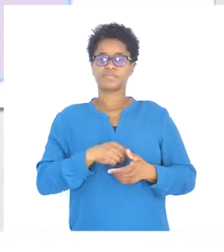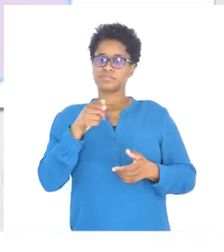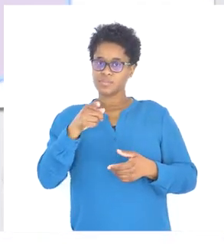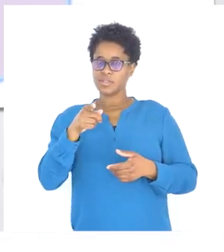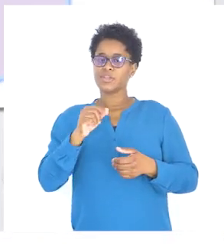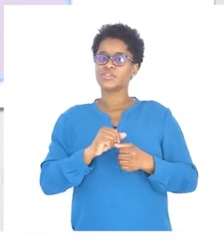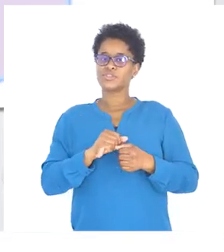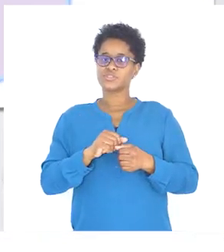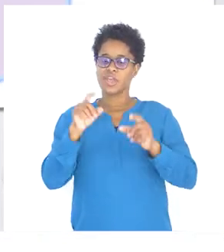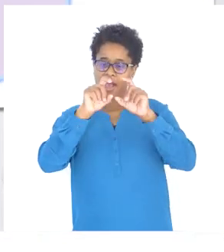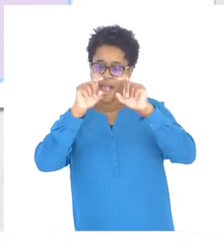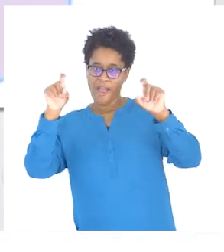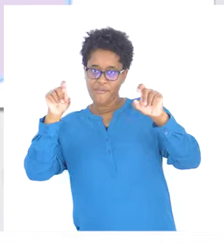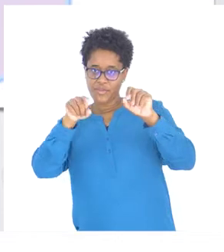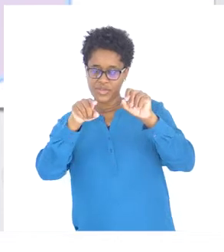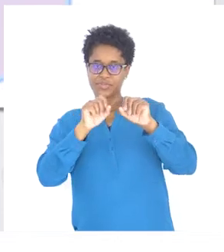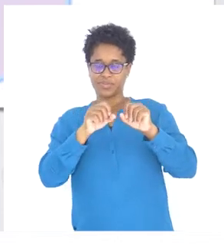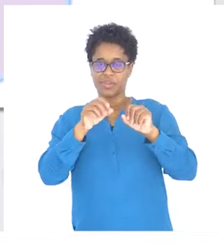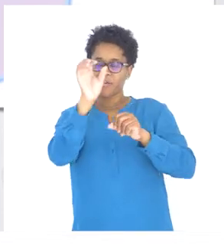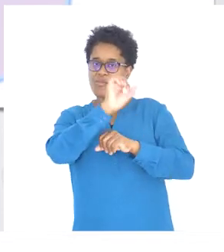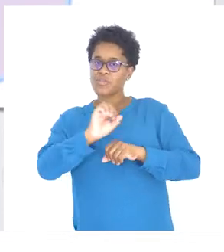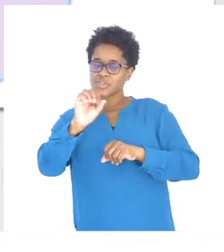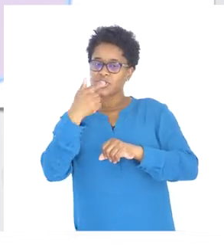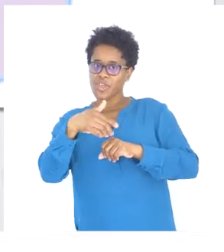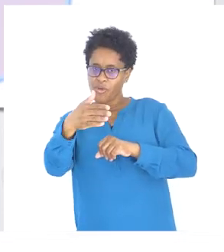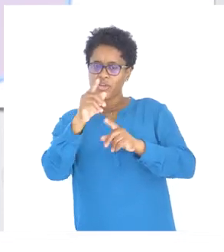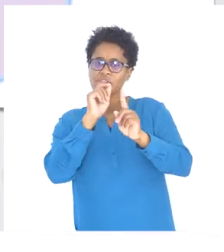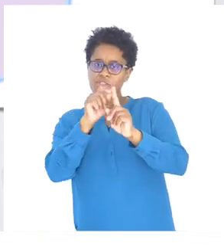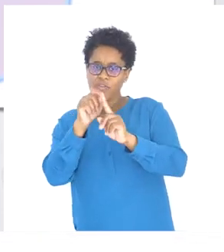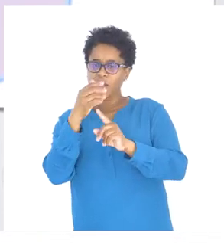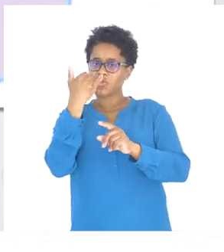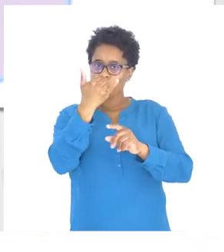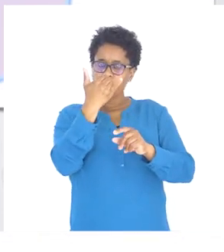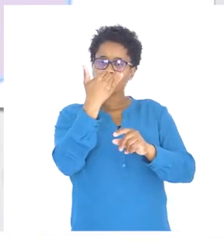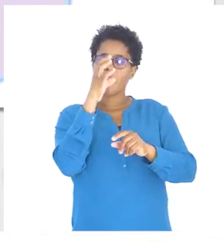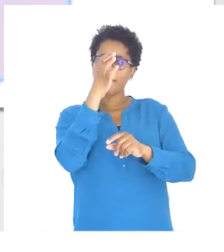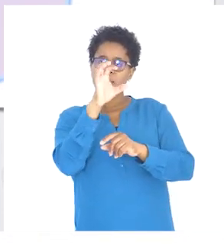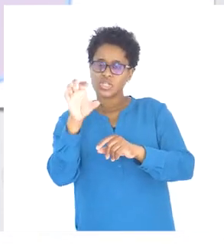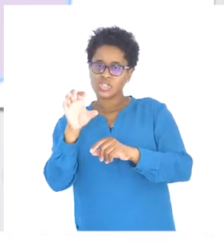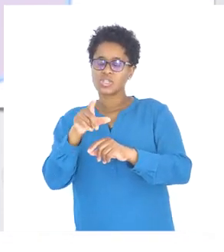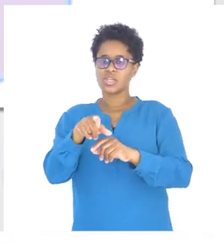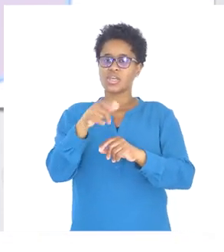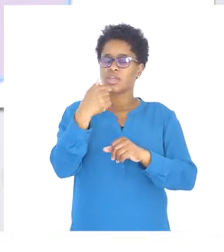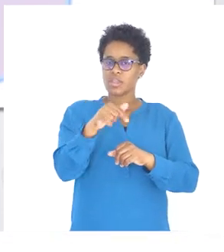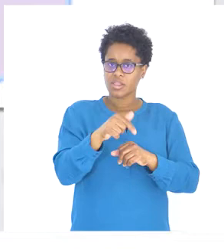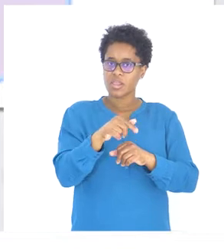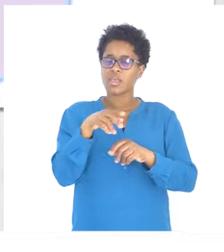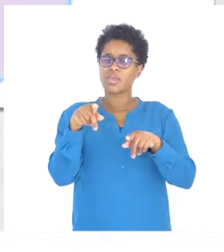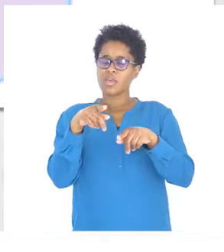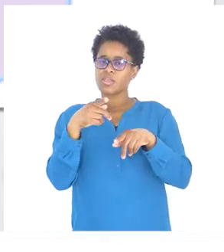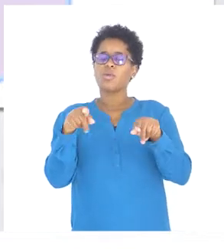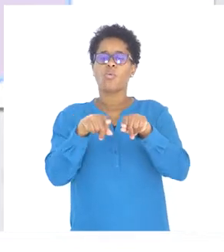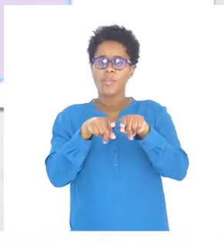neste gráfico, não é? Vocês terão que identificar dois países que têm